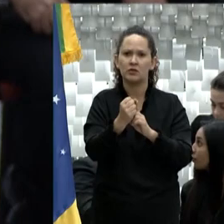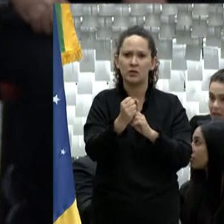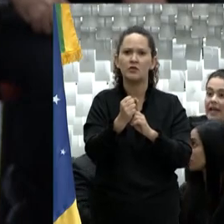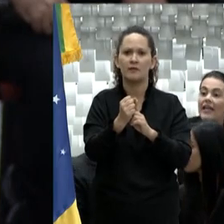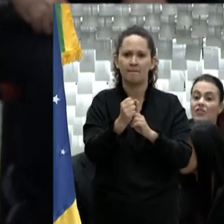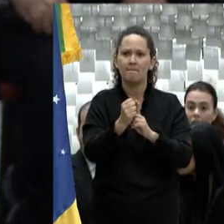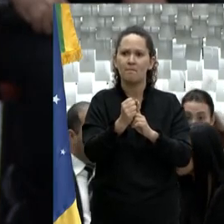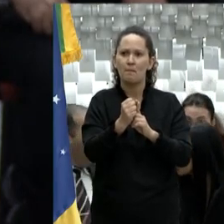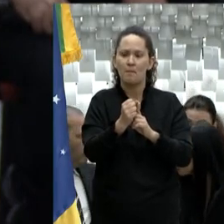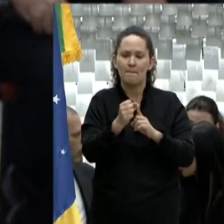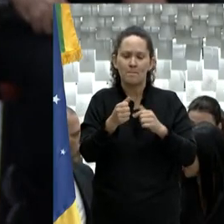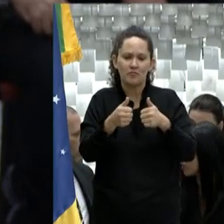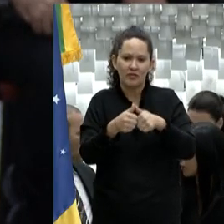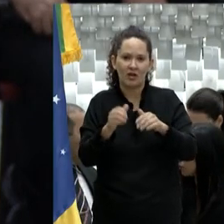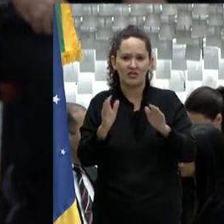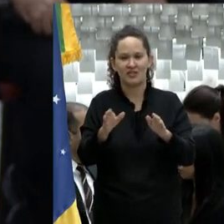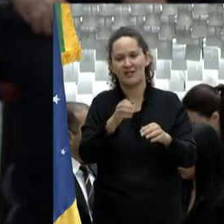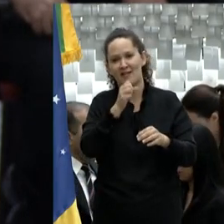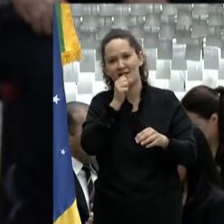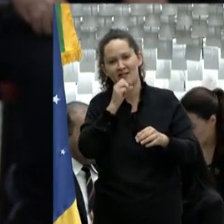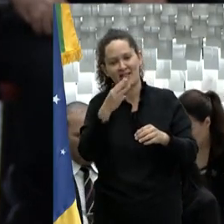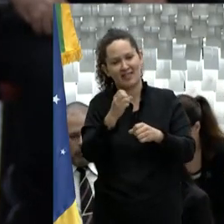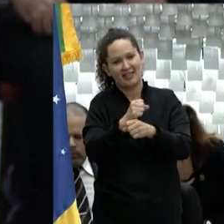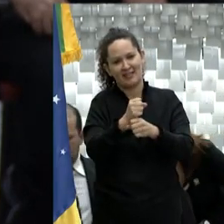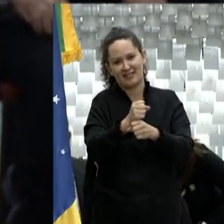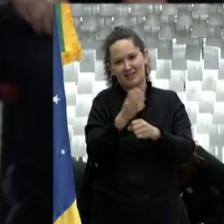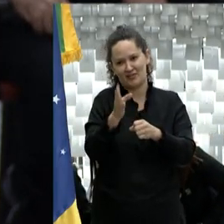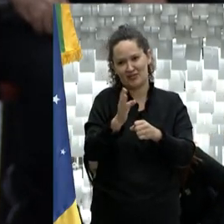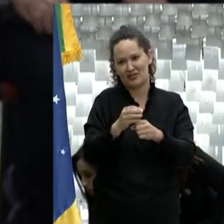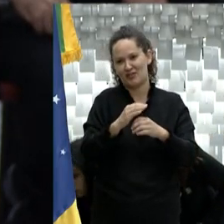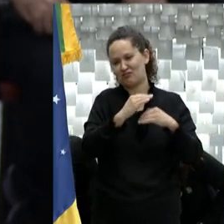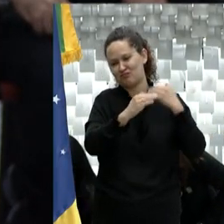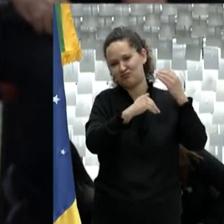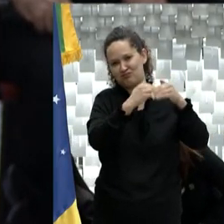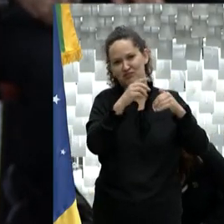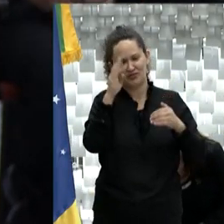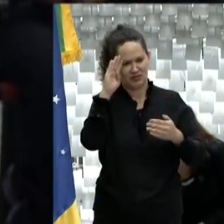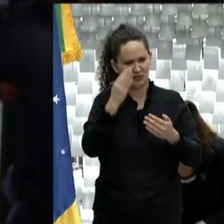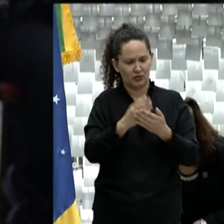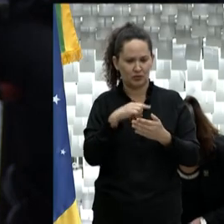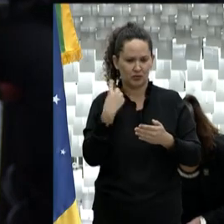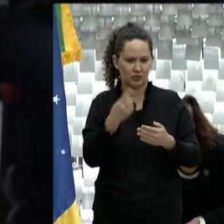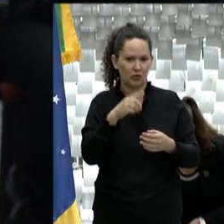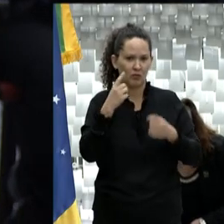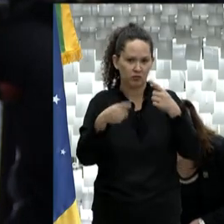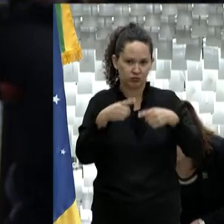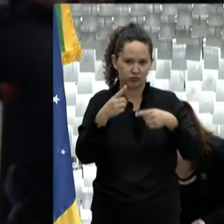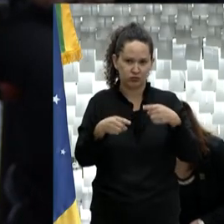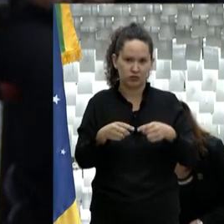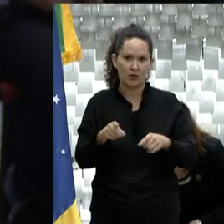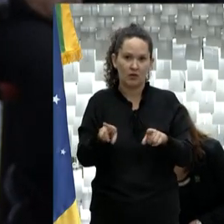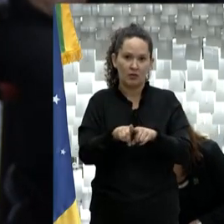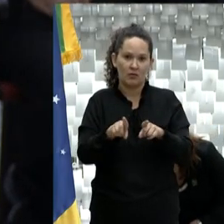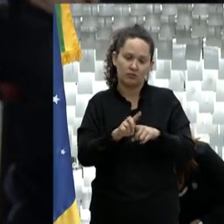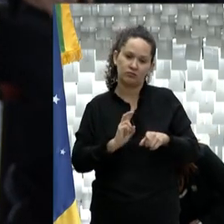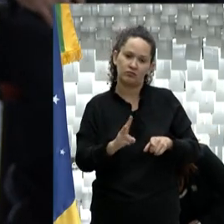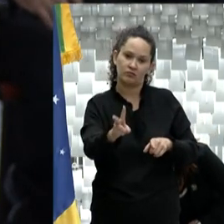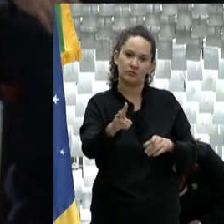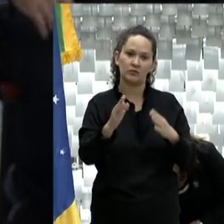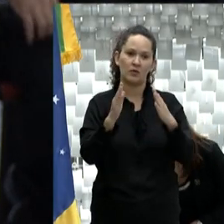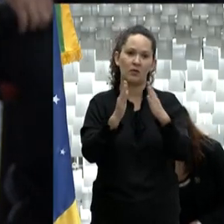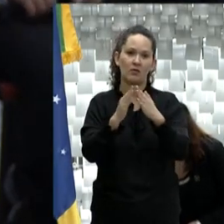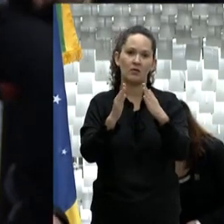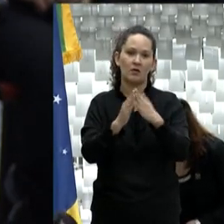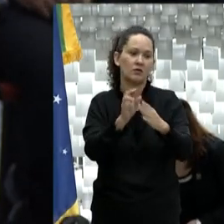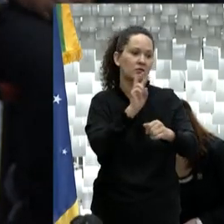maturidade, senhor presidente, aos 30 anos, temos certeza, nós advogados, que aqui também sempre será a casa